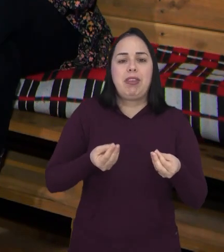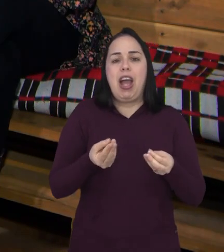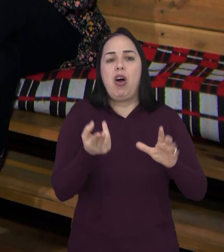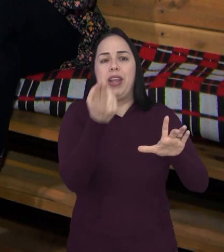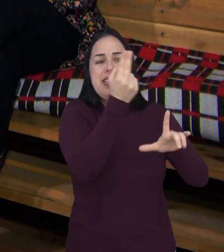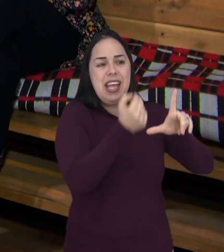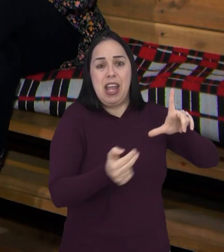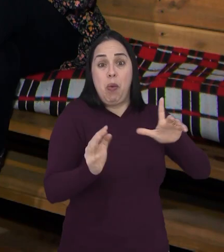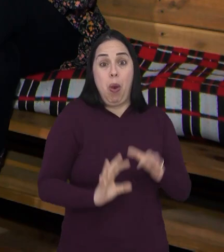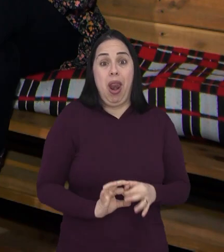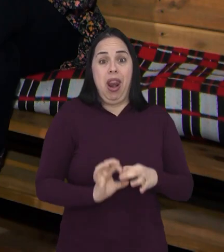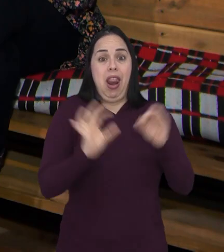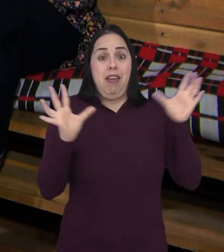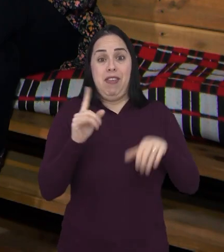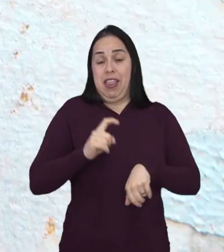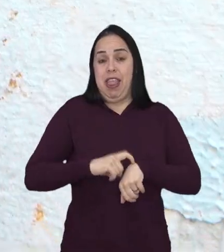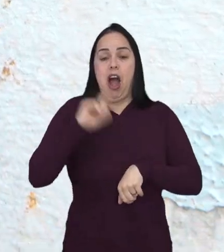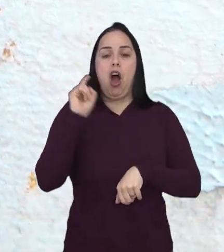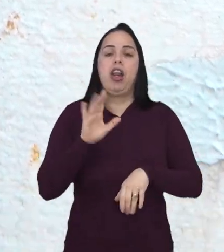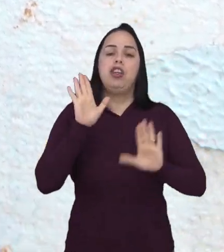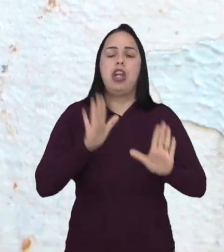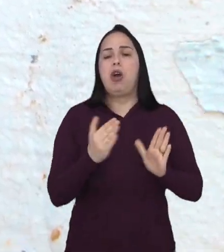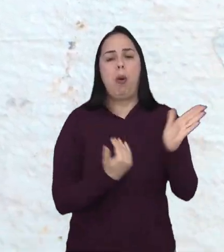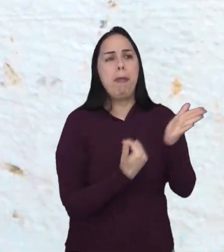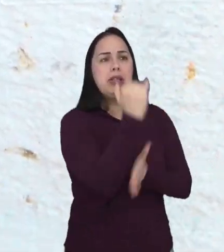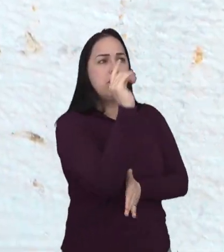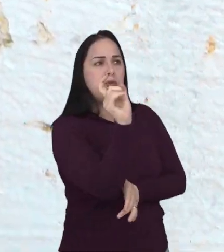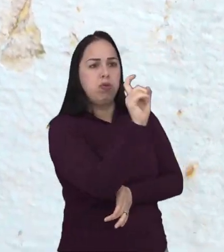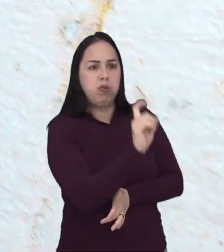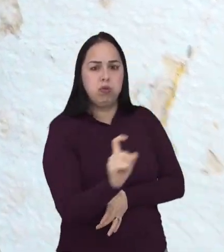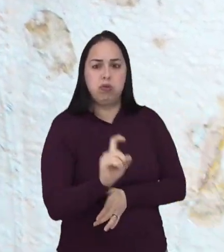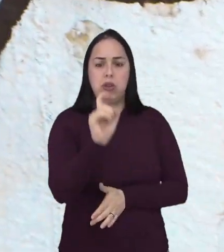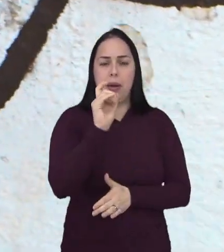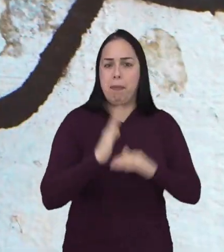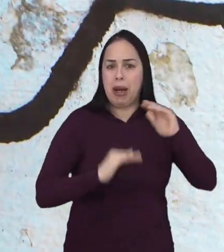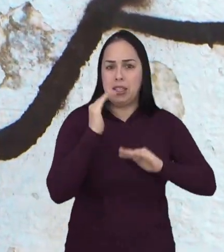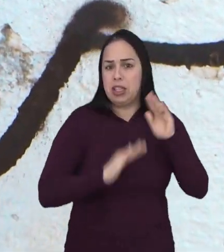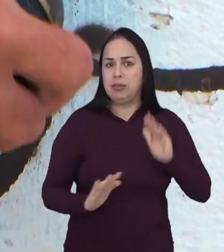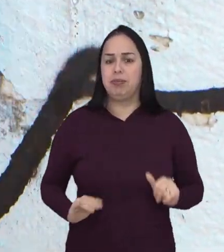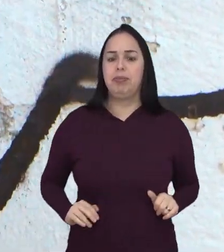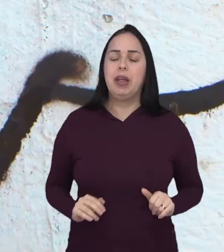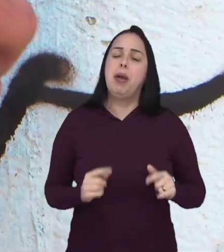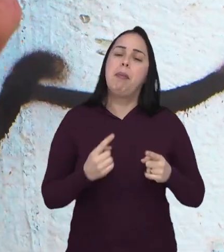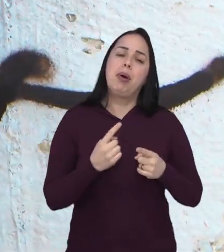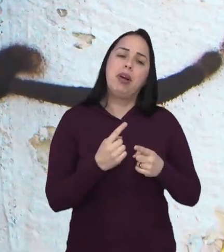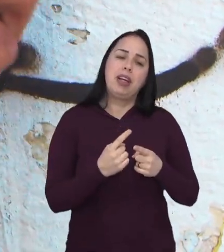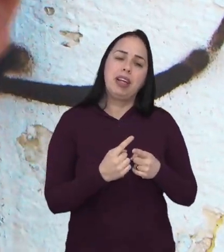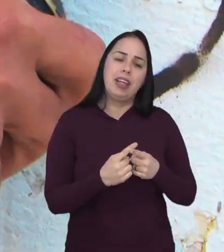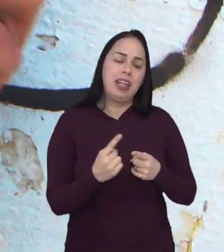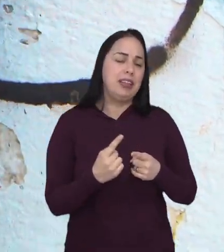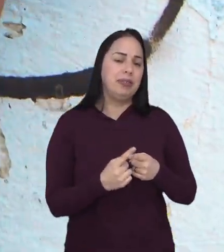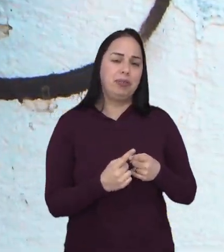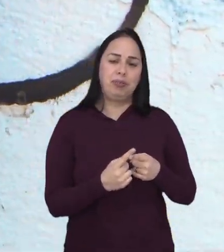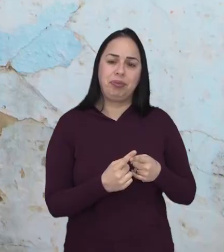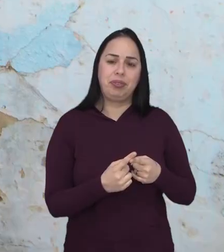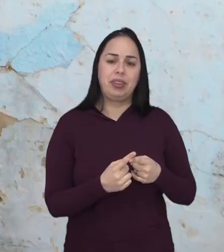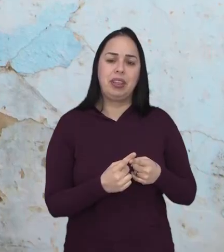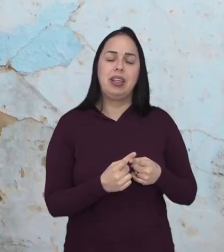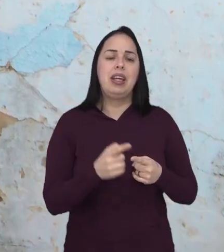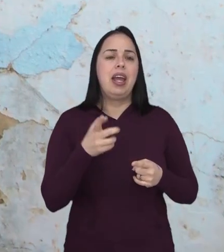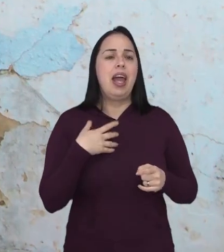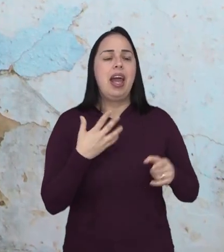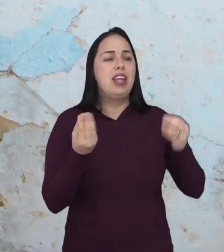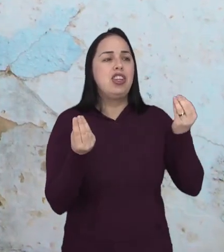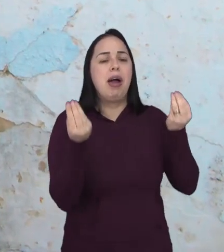desenho livre na hora, geralmente eu já começo a riscar na parede, né? Porque aí é deixar a